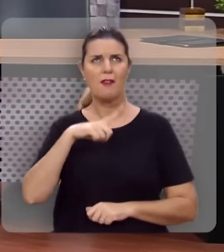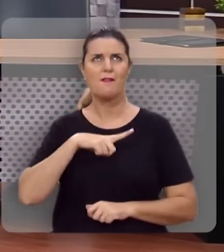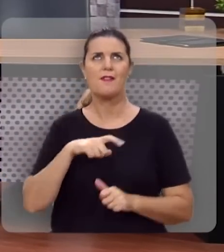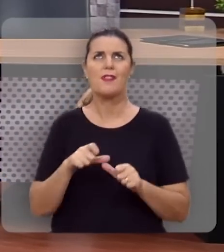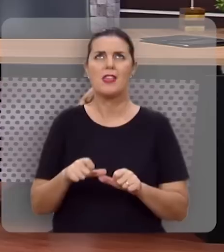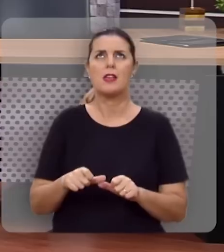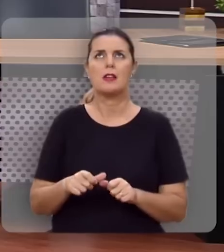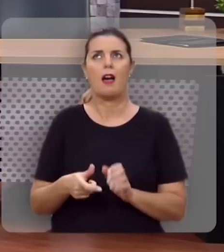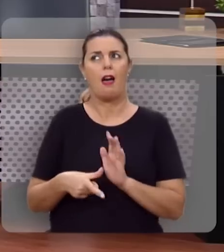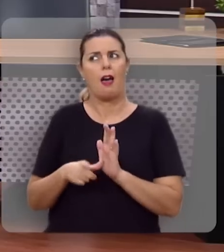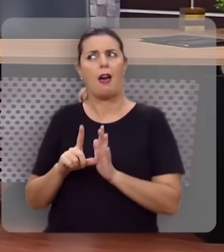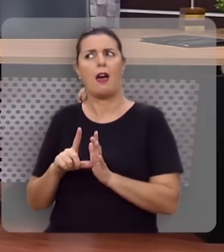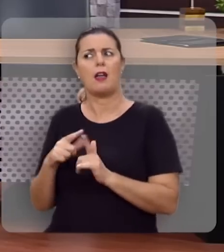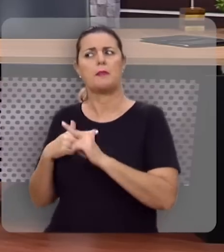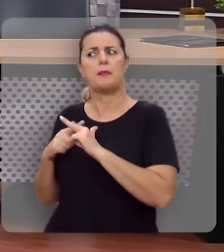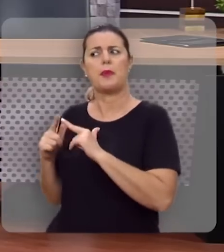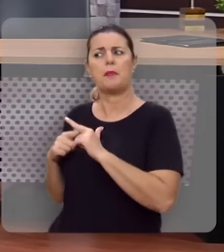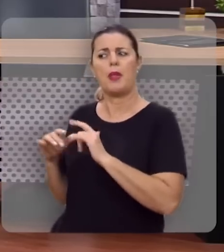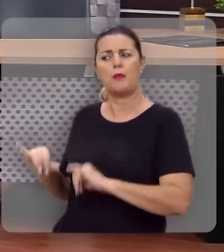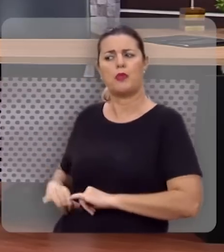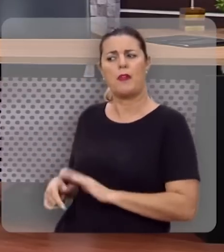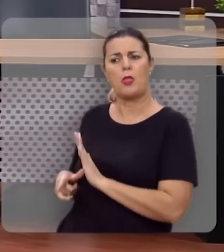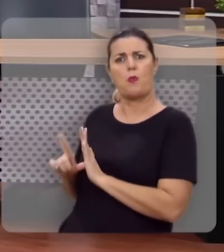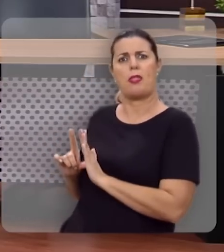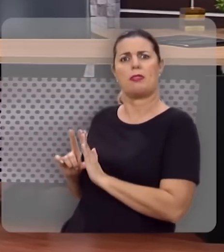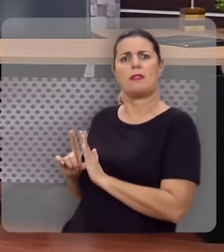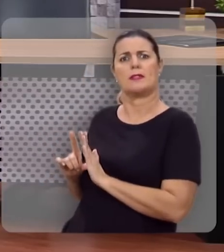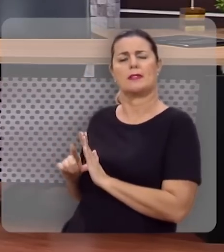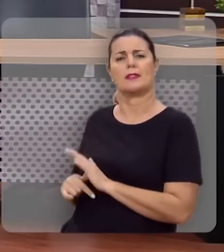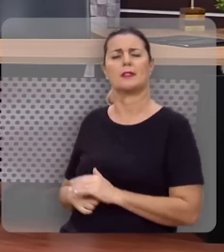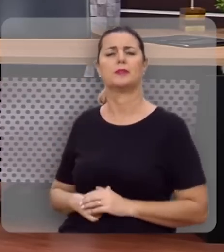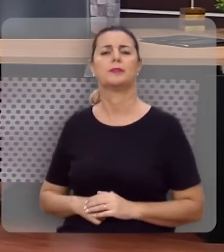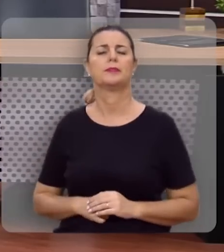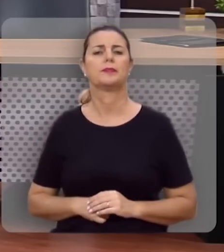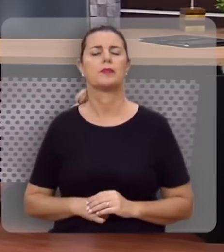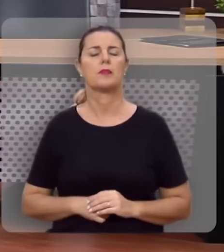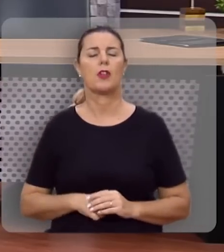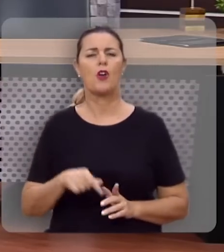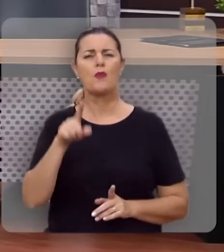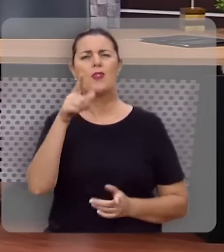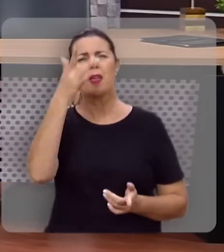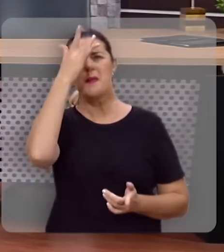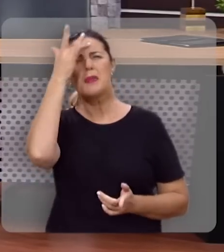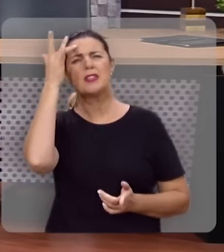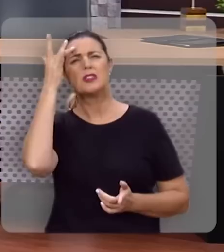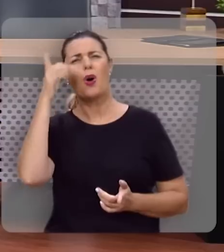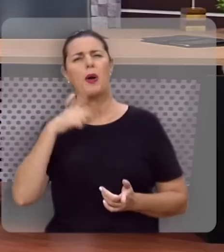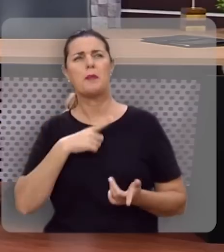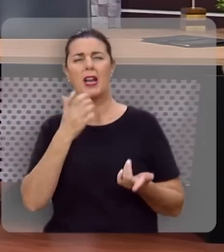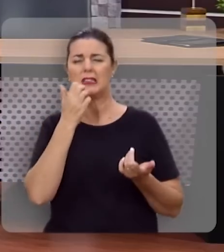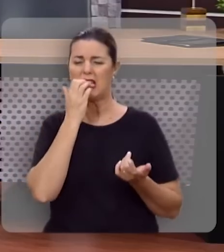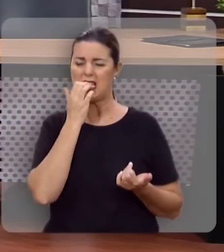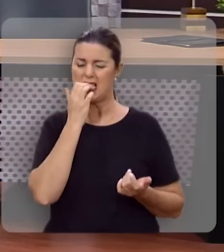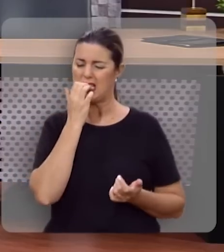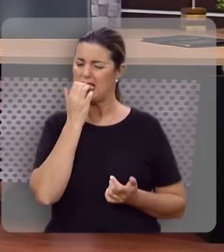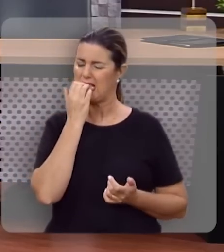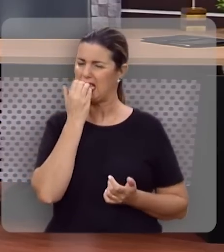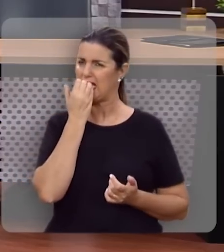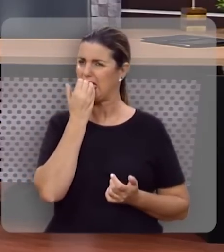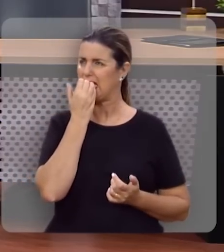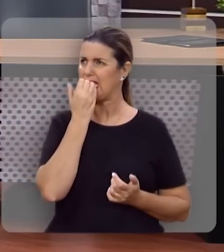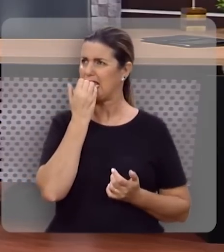Você fica antecipando os problemas e sofrendo por eles? Você é daquele tipo de gente que fica roendo as